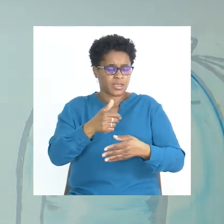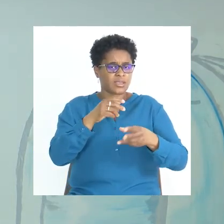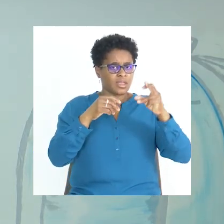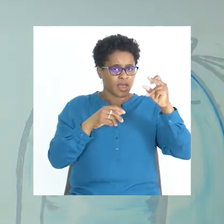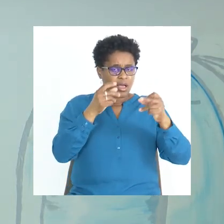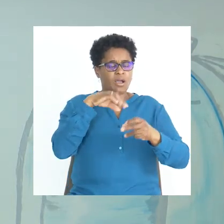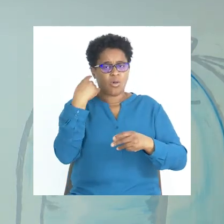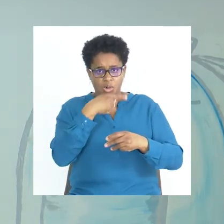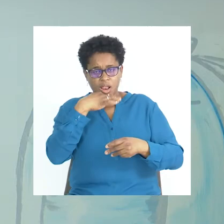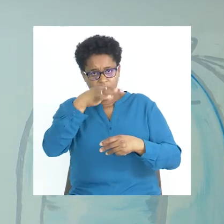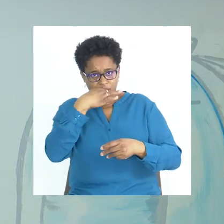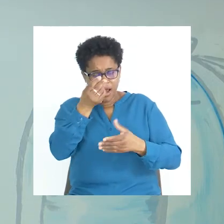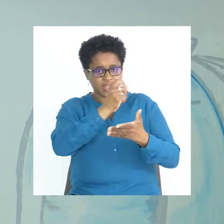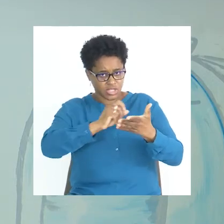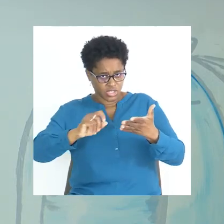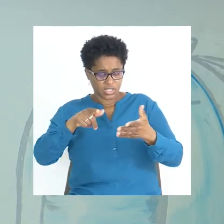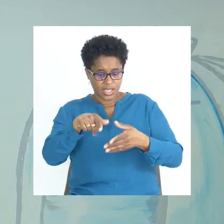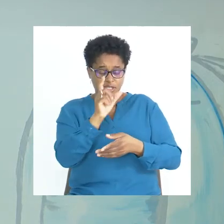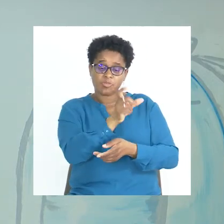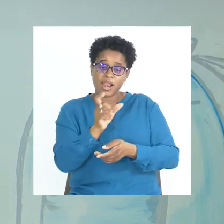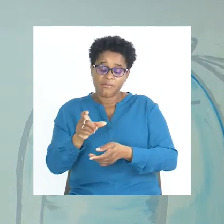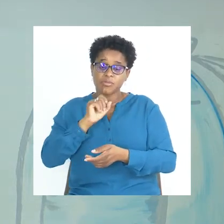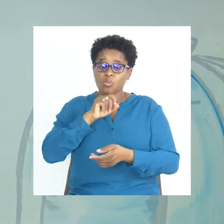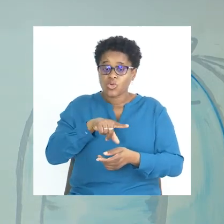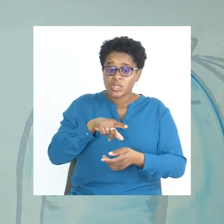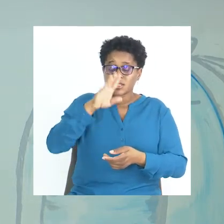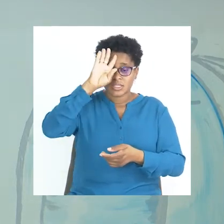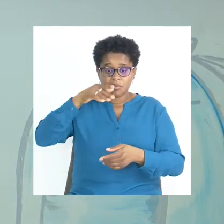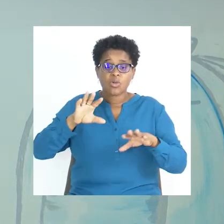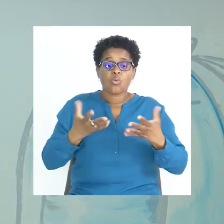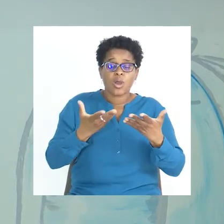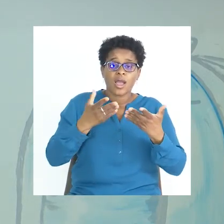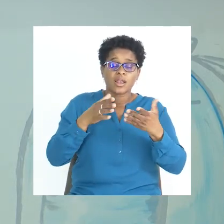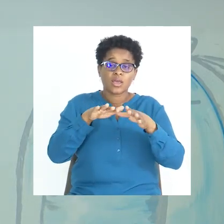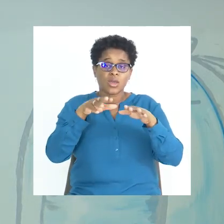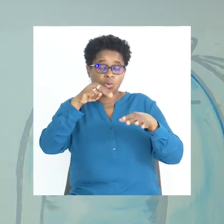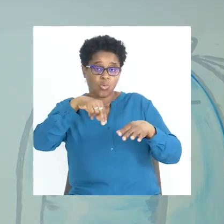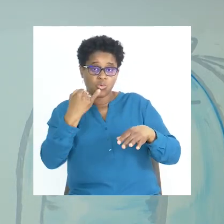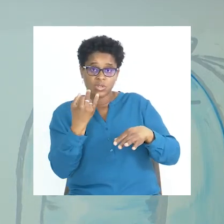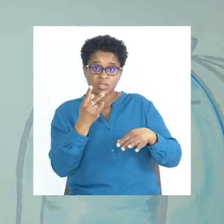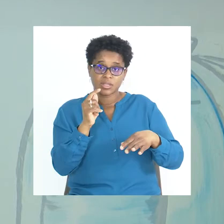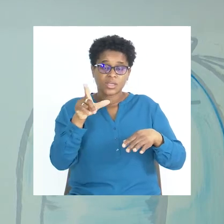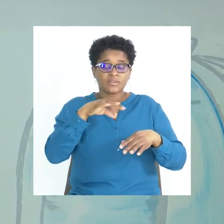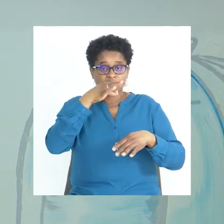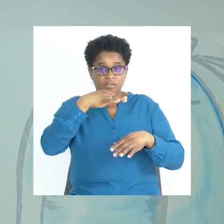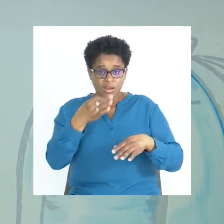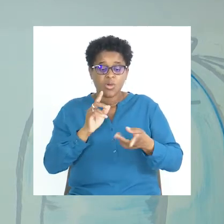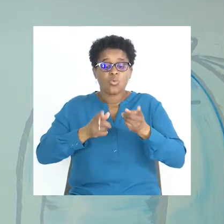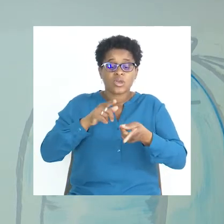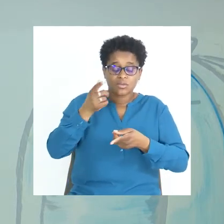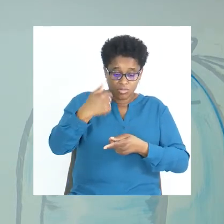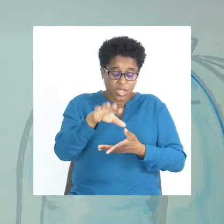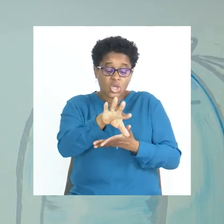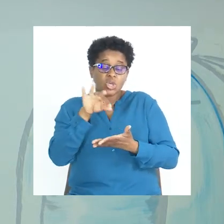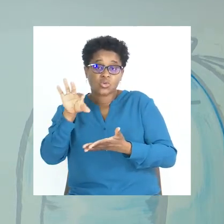na oral como na escrita, essas palavras para podermos saber qual é o nível que nós estamos a utilizar, o